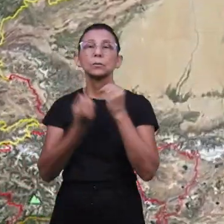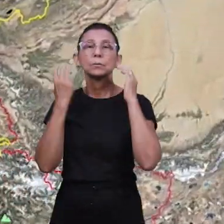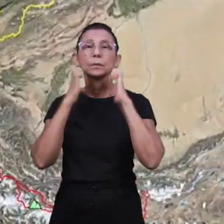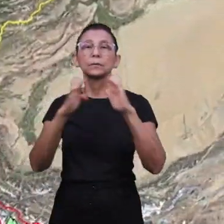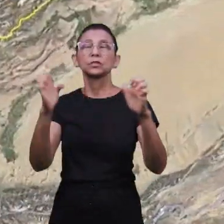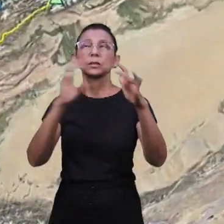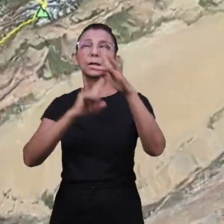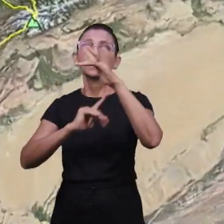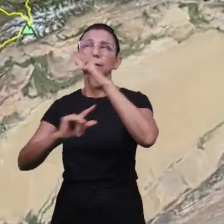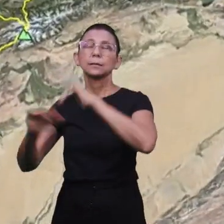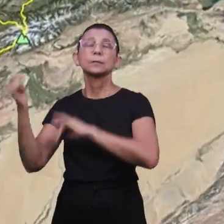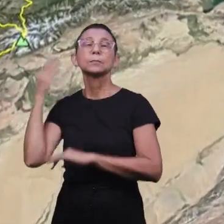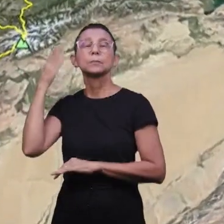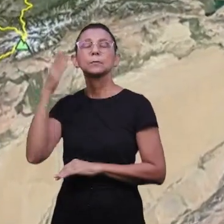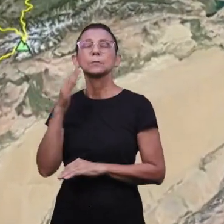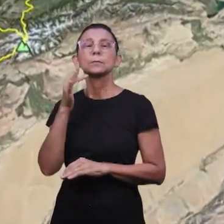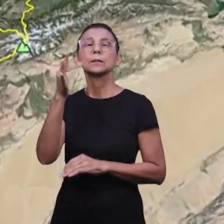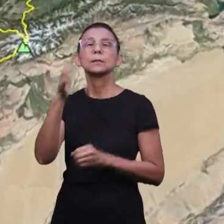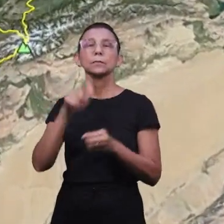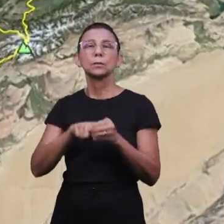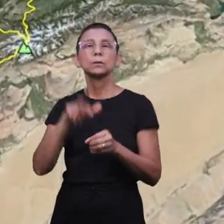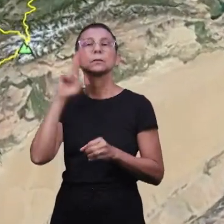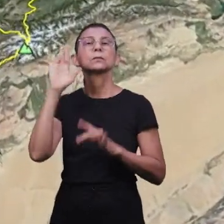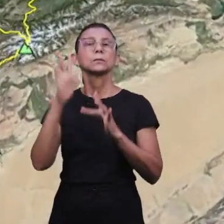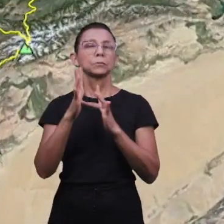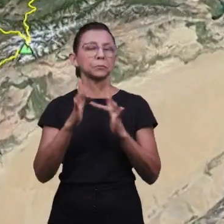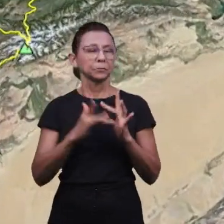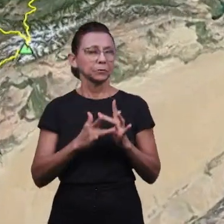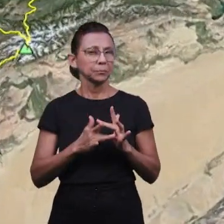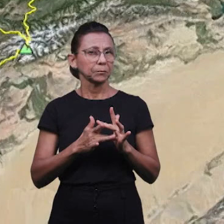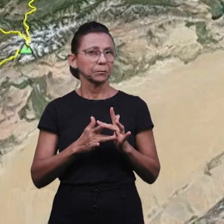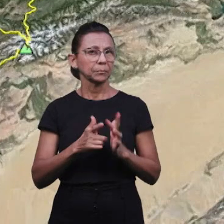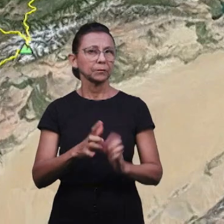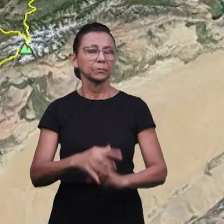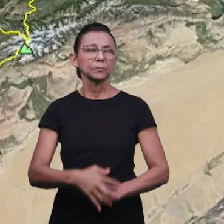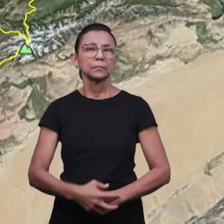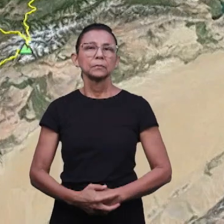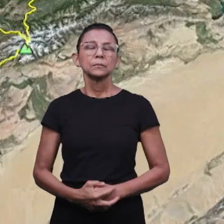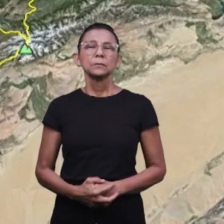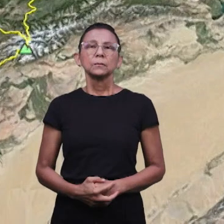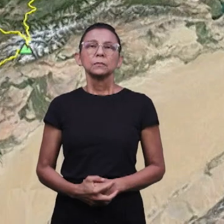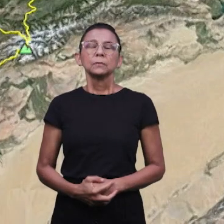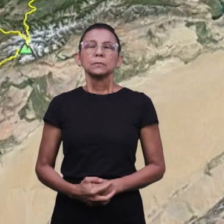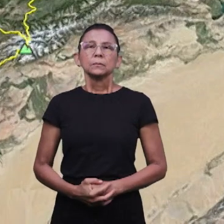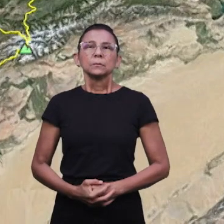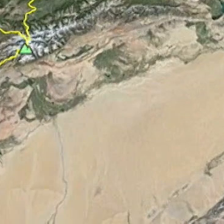pelo Evangelho eterno e pela mensagem da breve volta do Senhor Jesus.